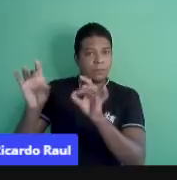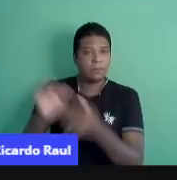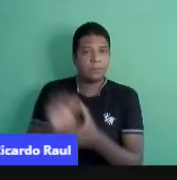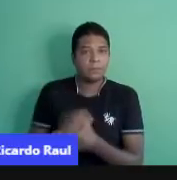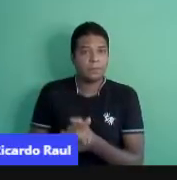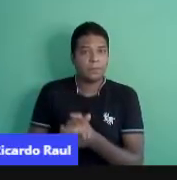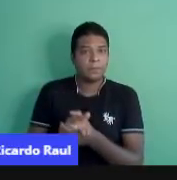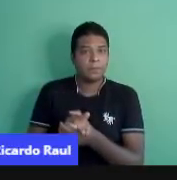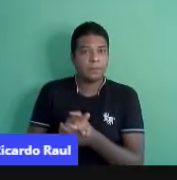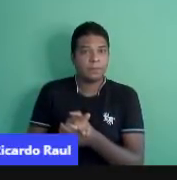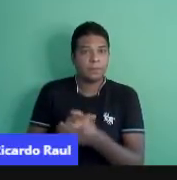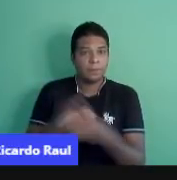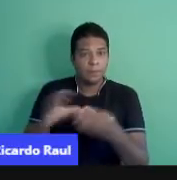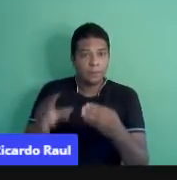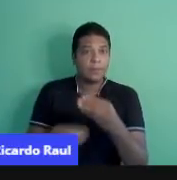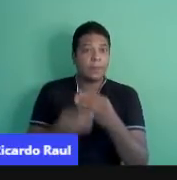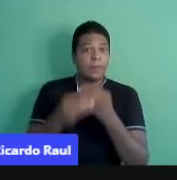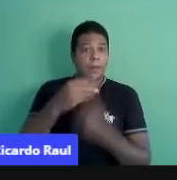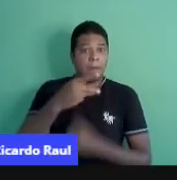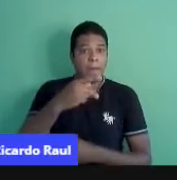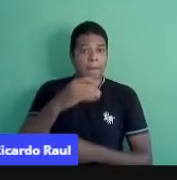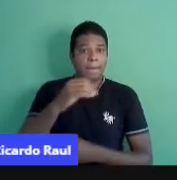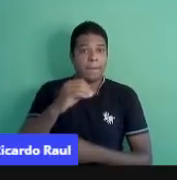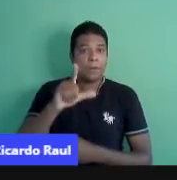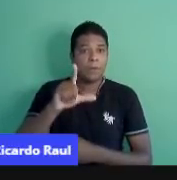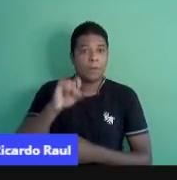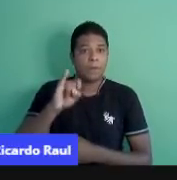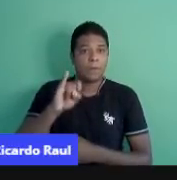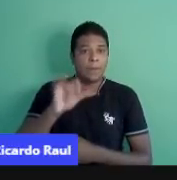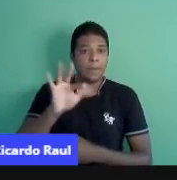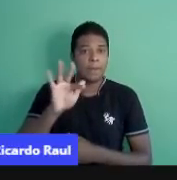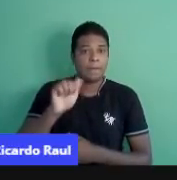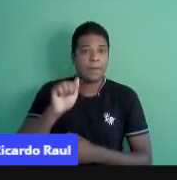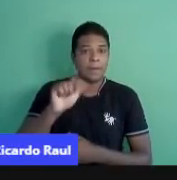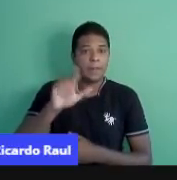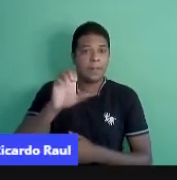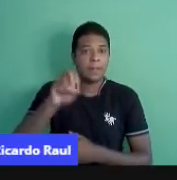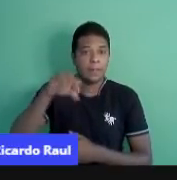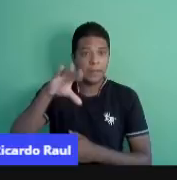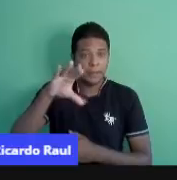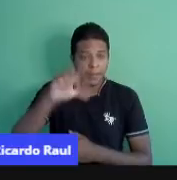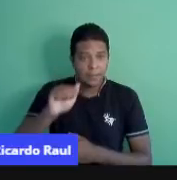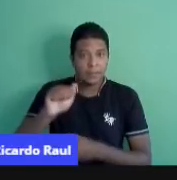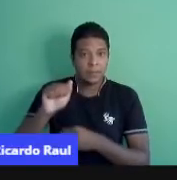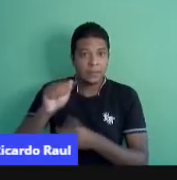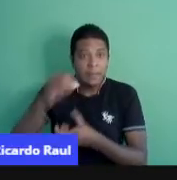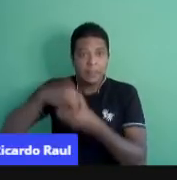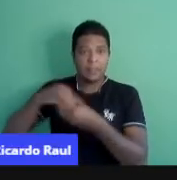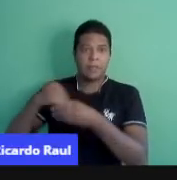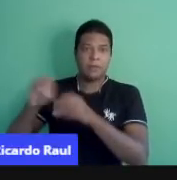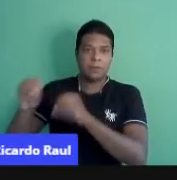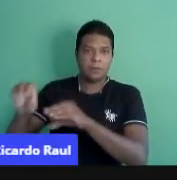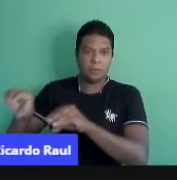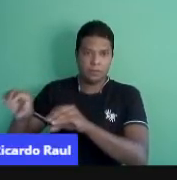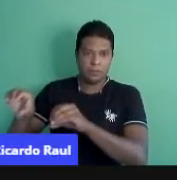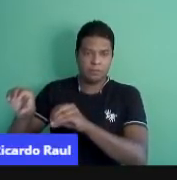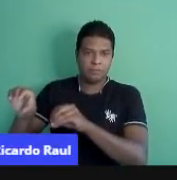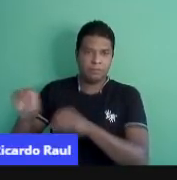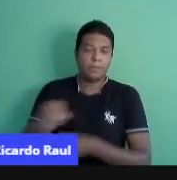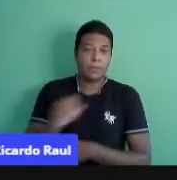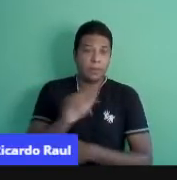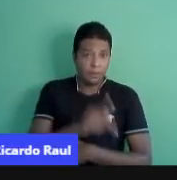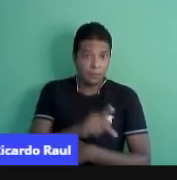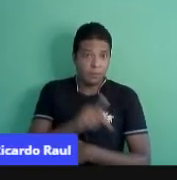na polivalência da educação. Um professor